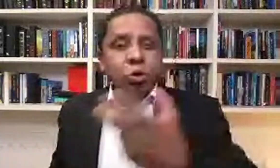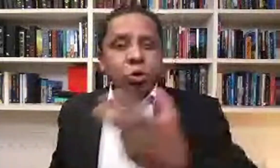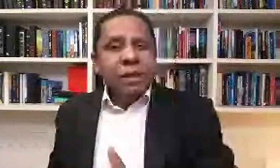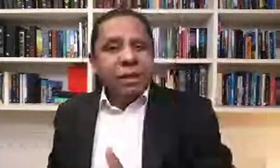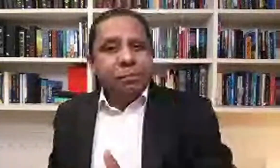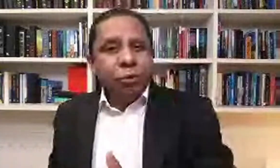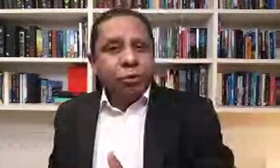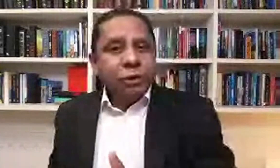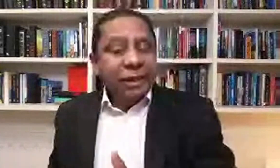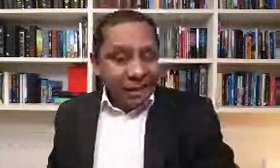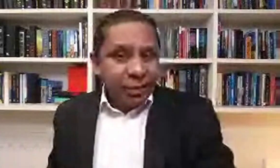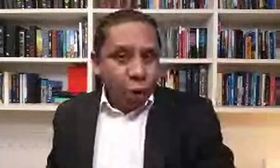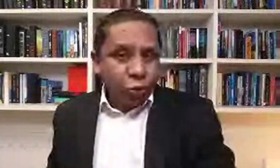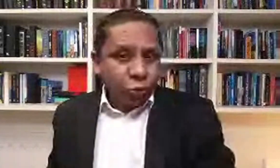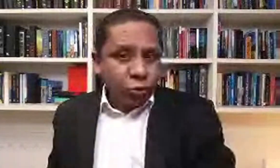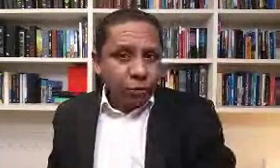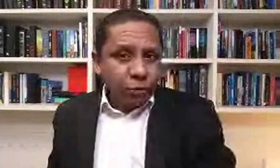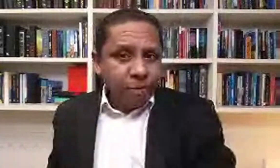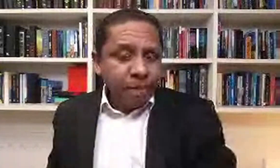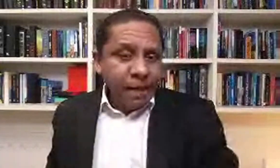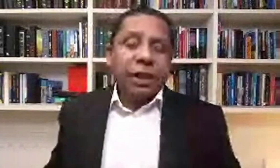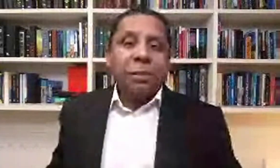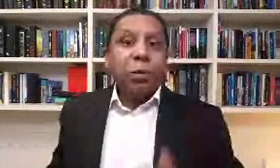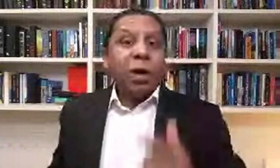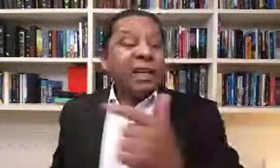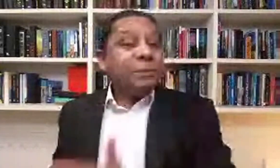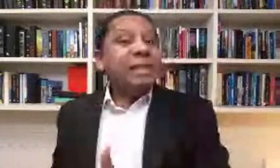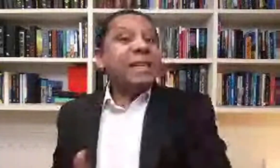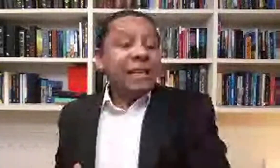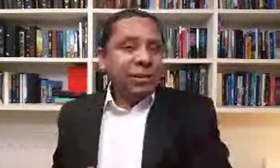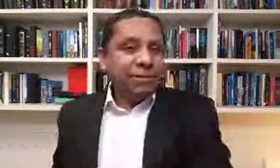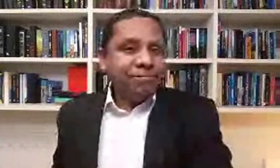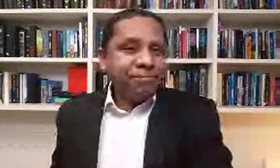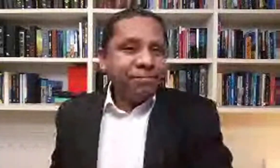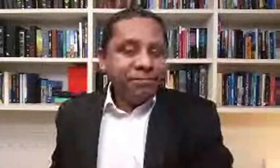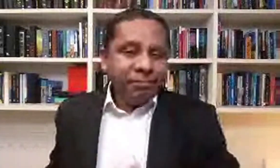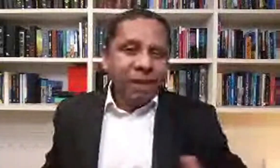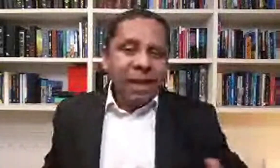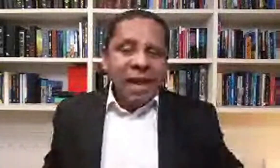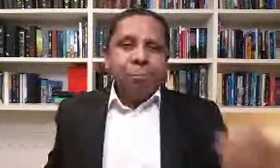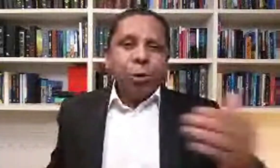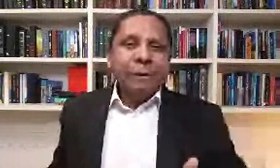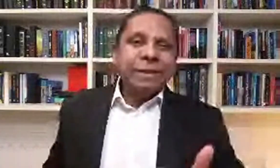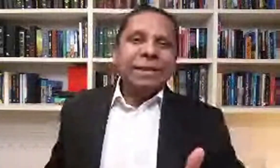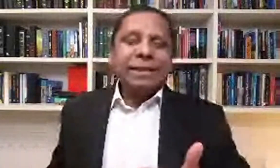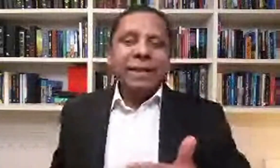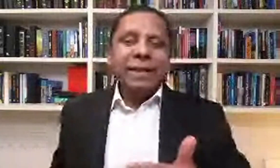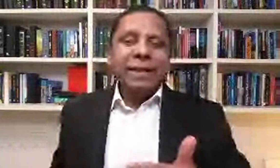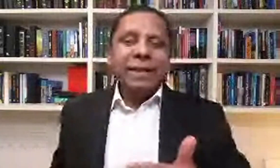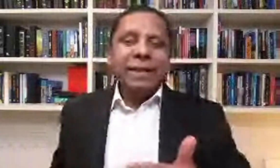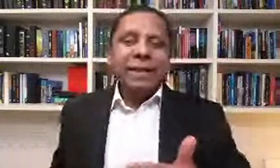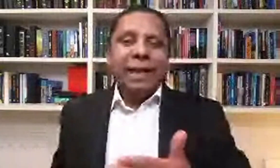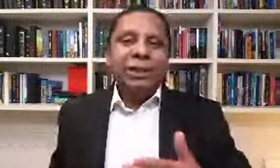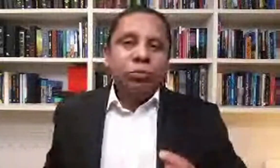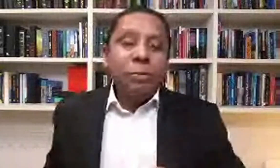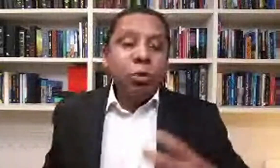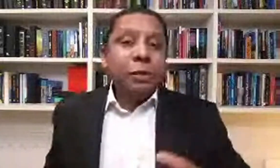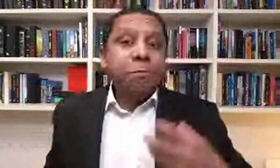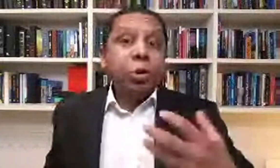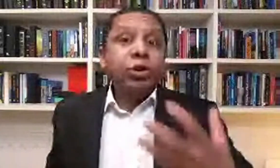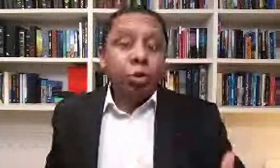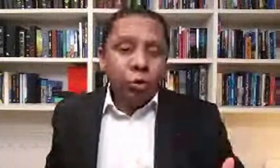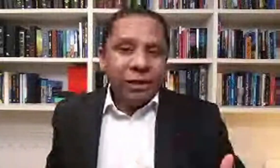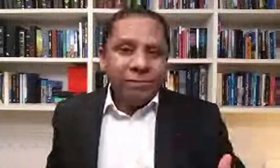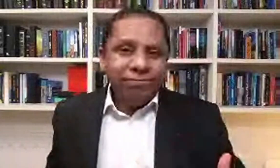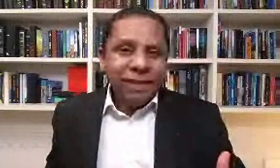verdadeiros com princípios enganosos. Isso está em Apocalipse 17. Apocalipse 17 apresenta uma